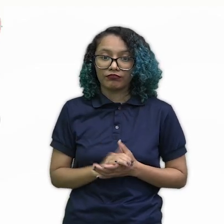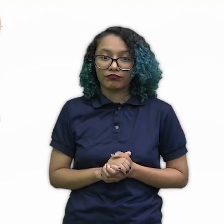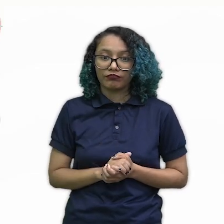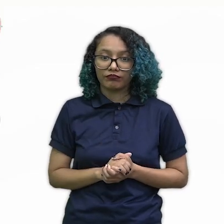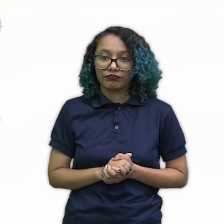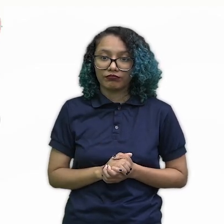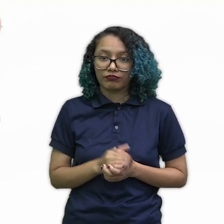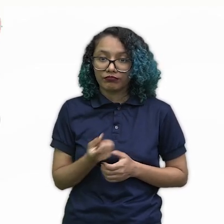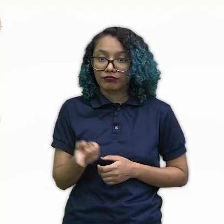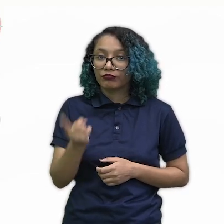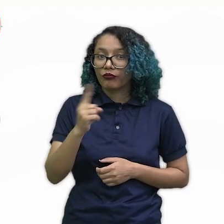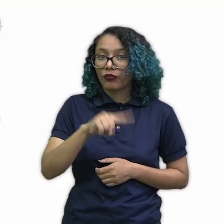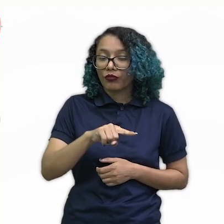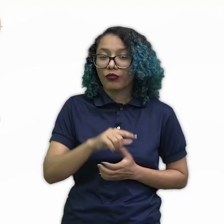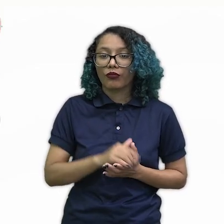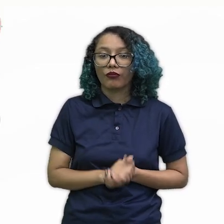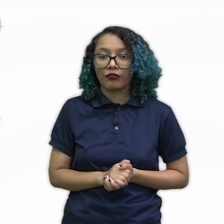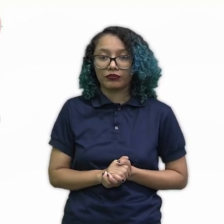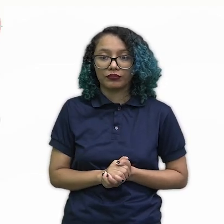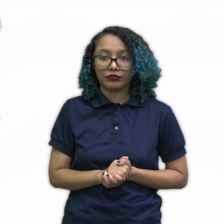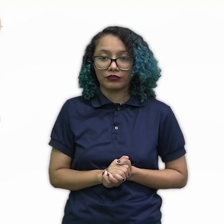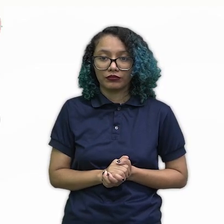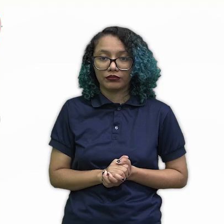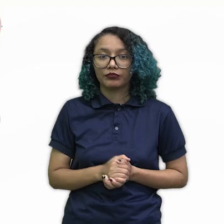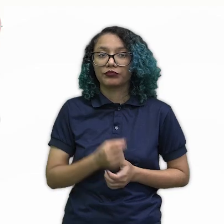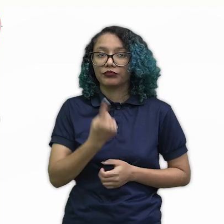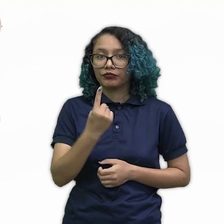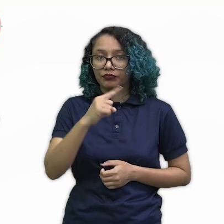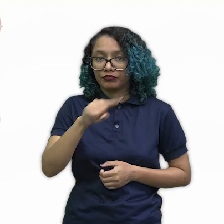Depois eu vou ter aqui